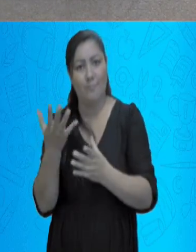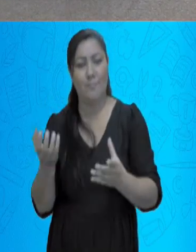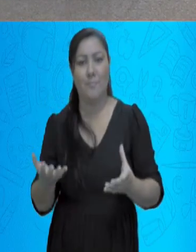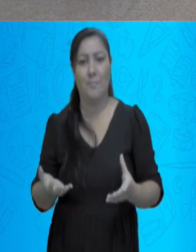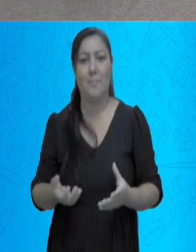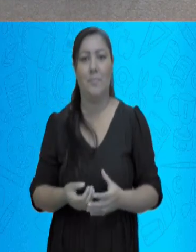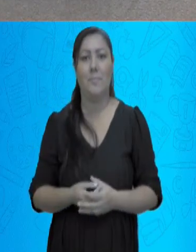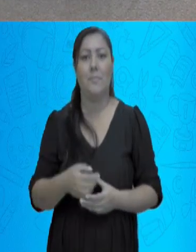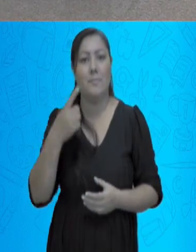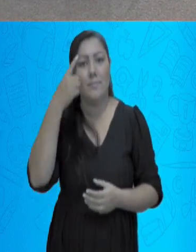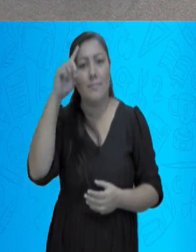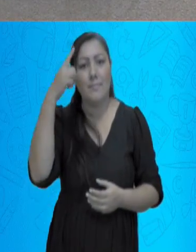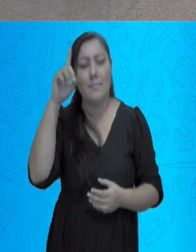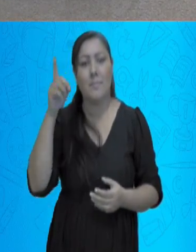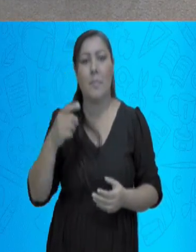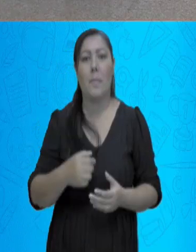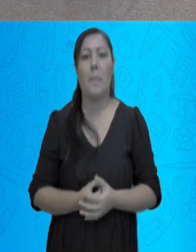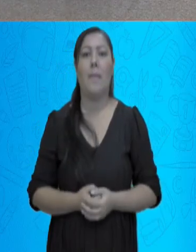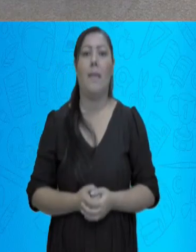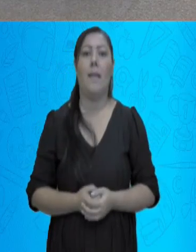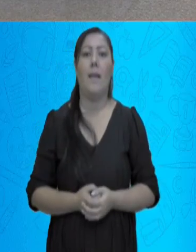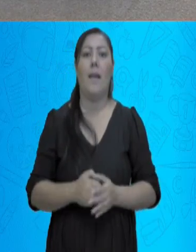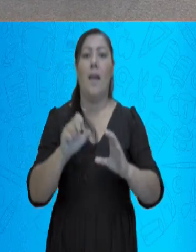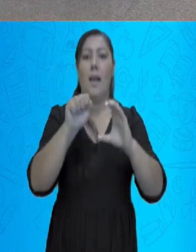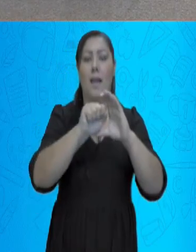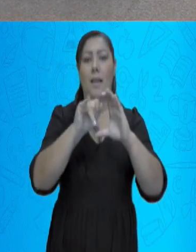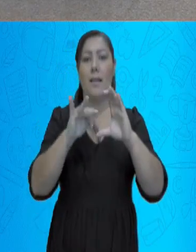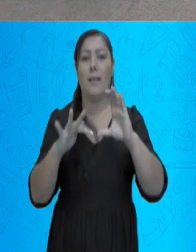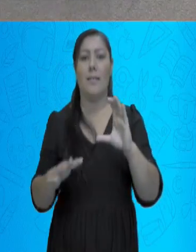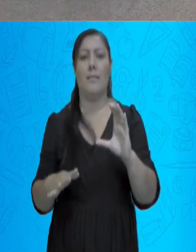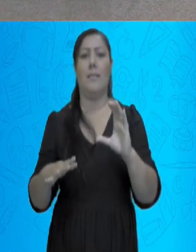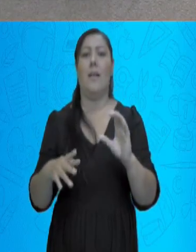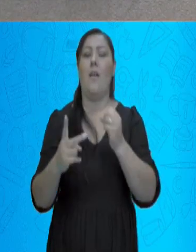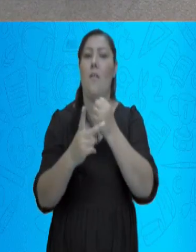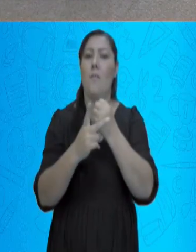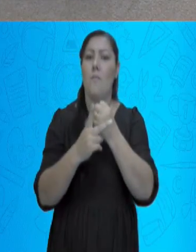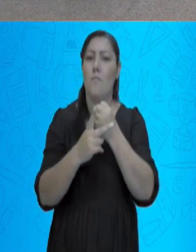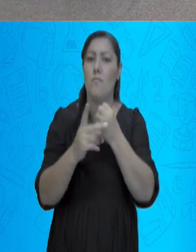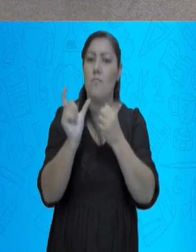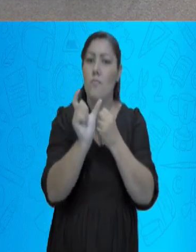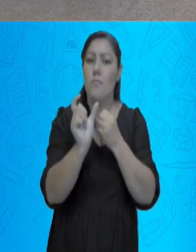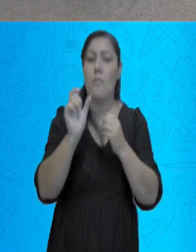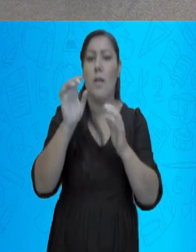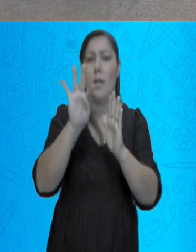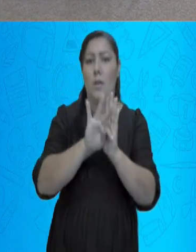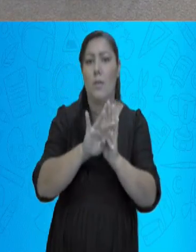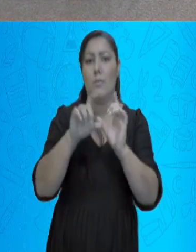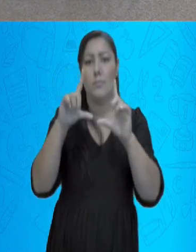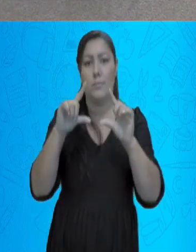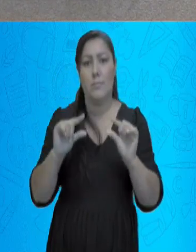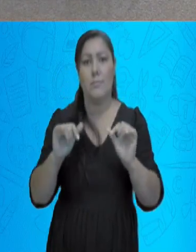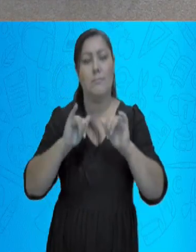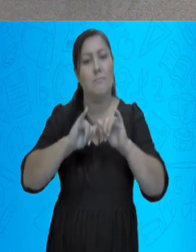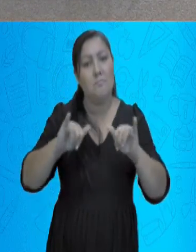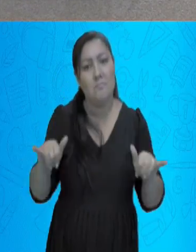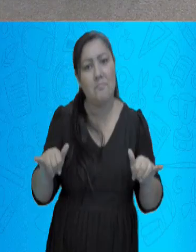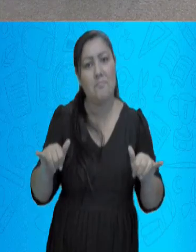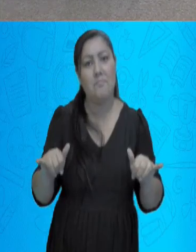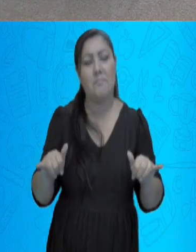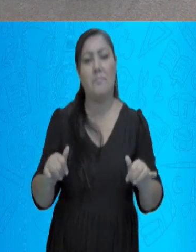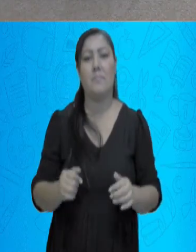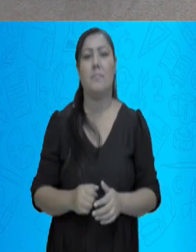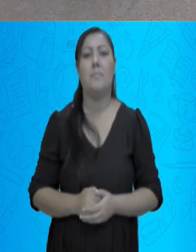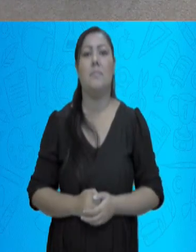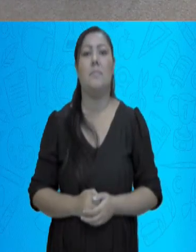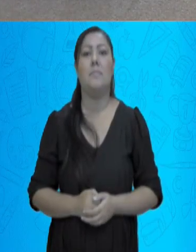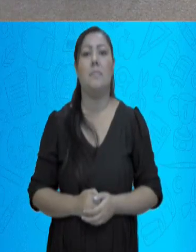curtos e que os verbos estão no imperativo. E a finalidade? Divulgar a mensagem. Não é mesmo? E onde eles podem